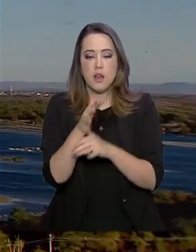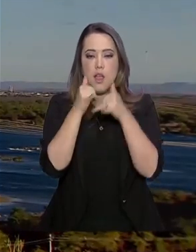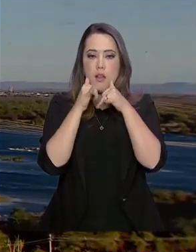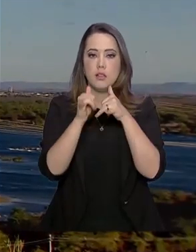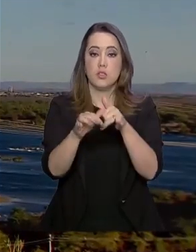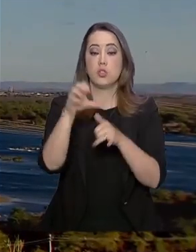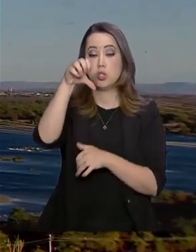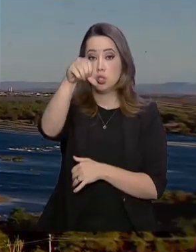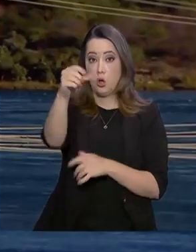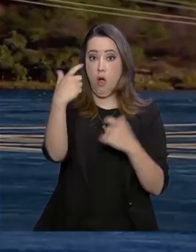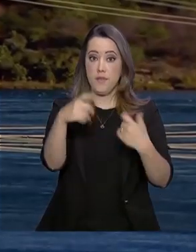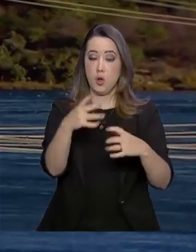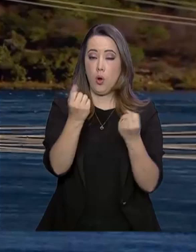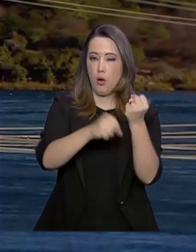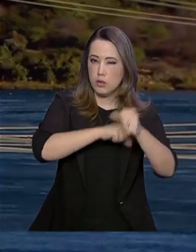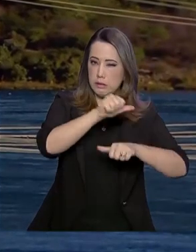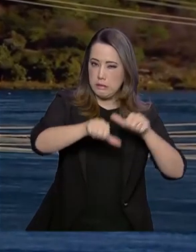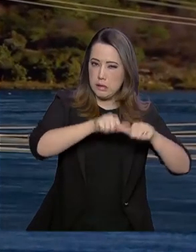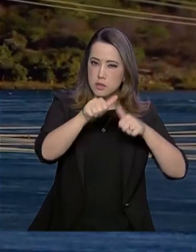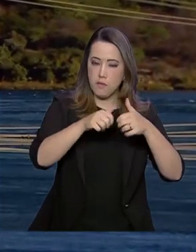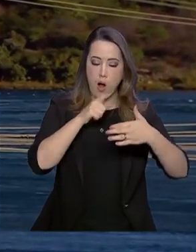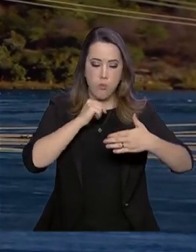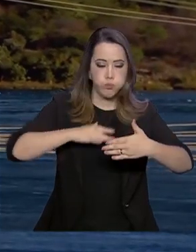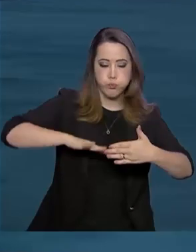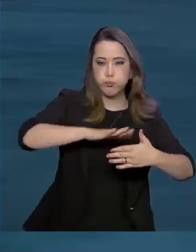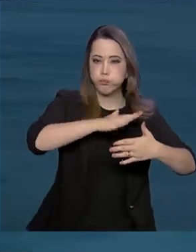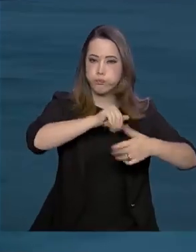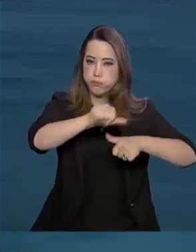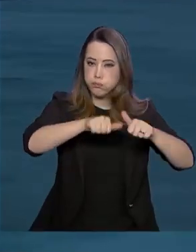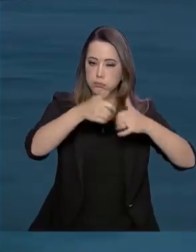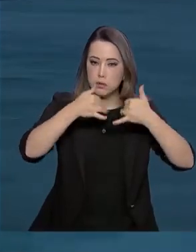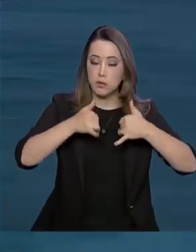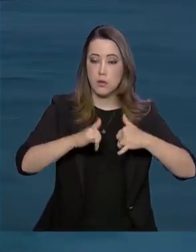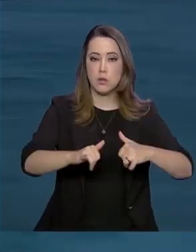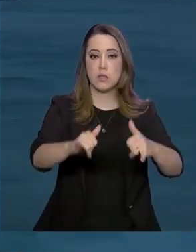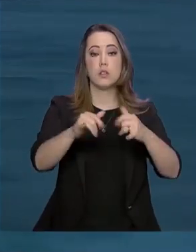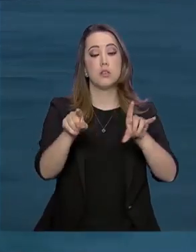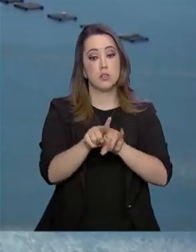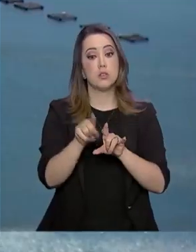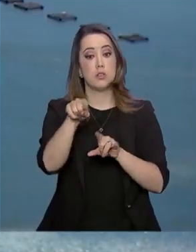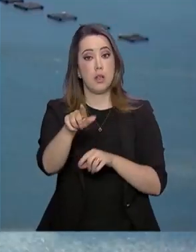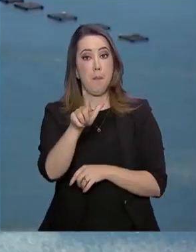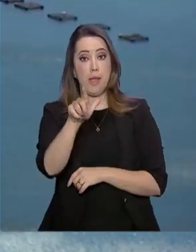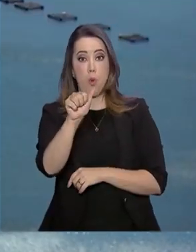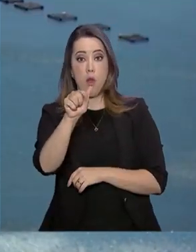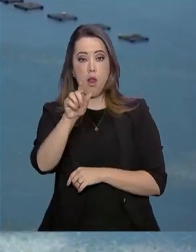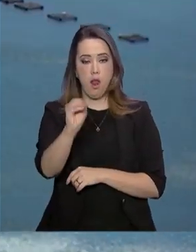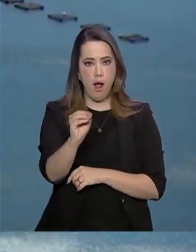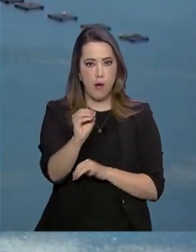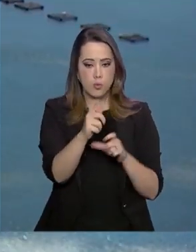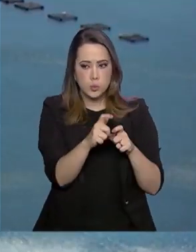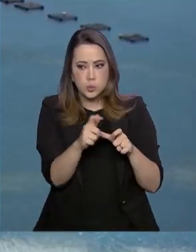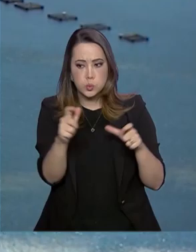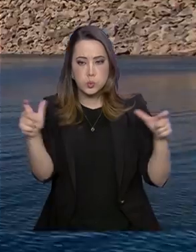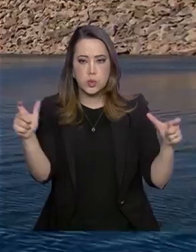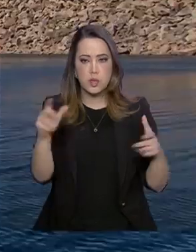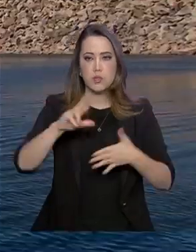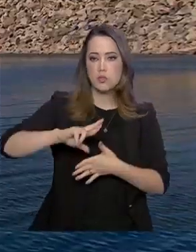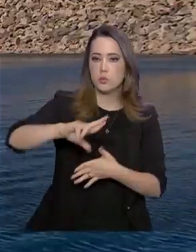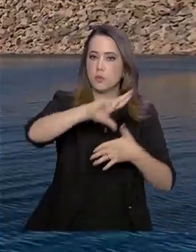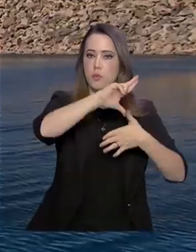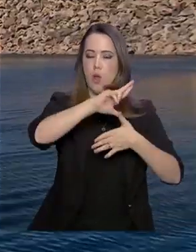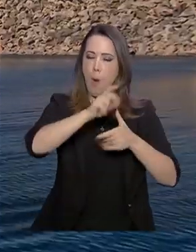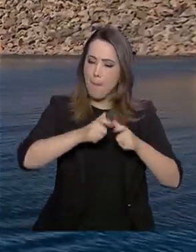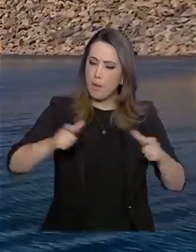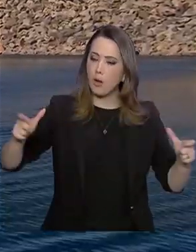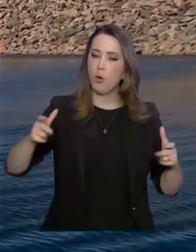nove hidrelétricas e alimentam o maior lago artificial da América Latina. E é na represa de Sobradinho que o